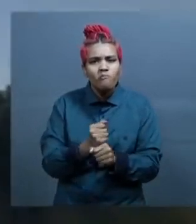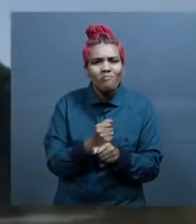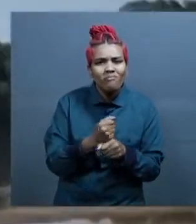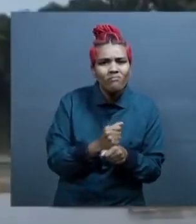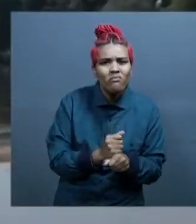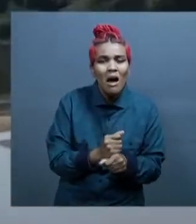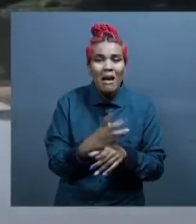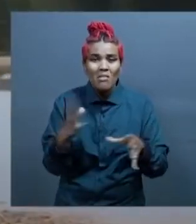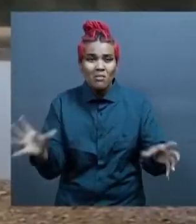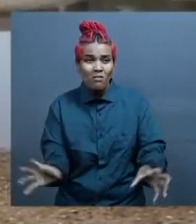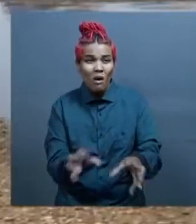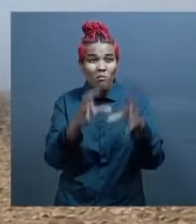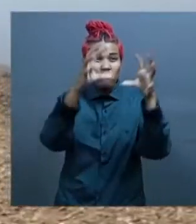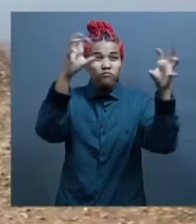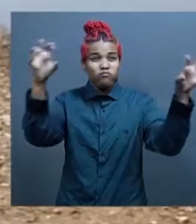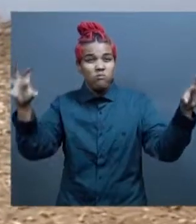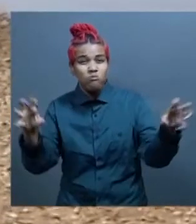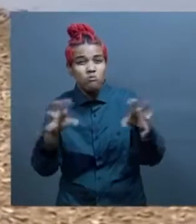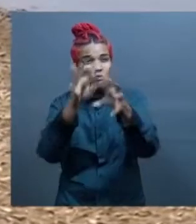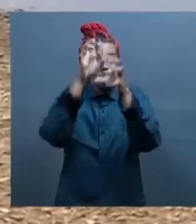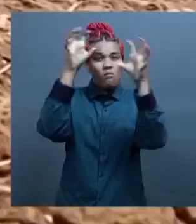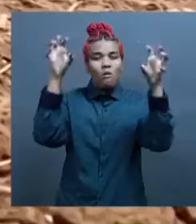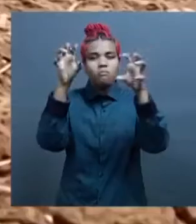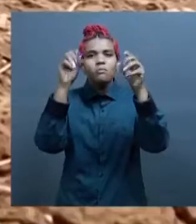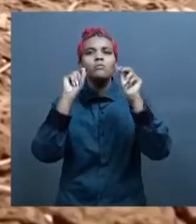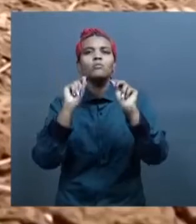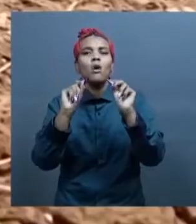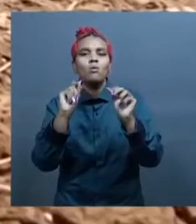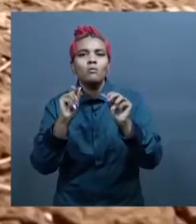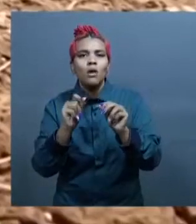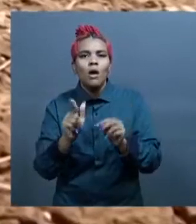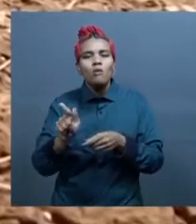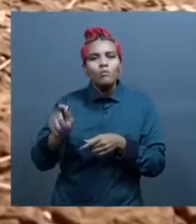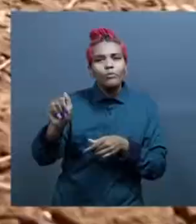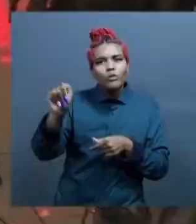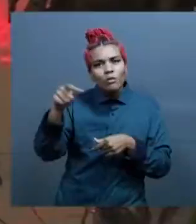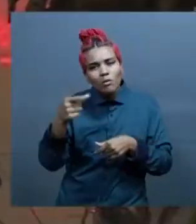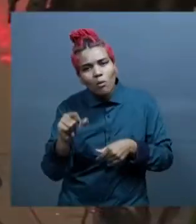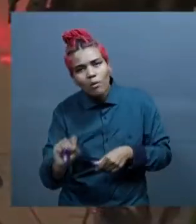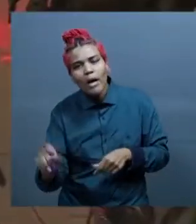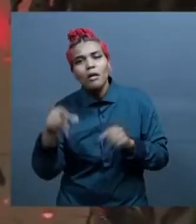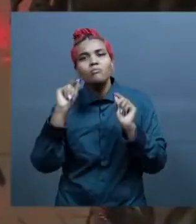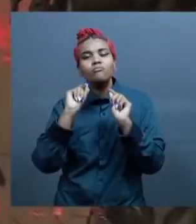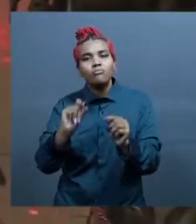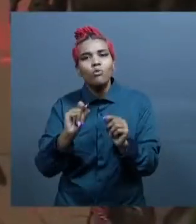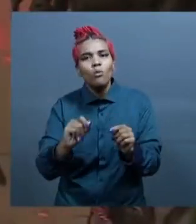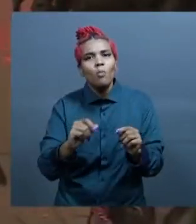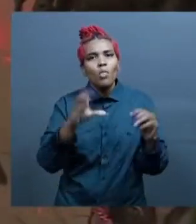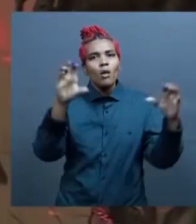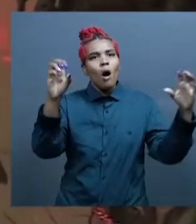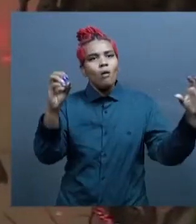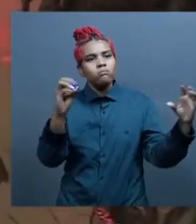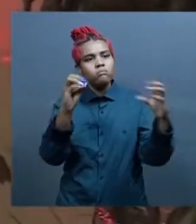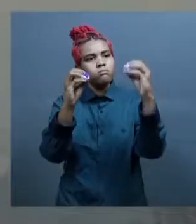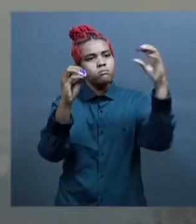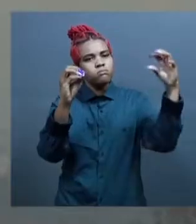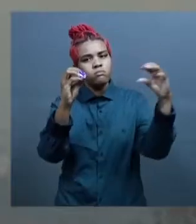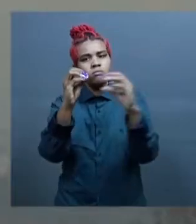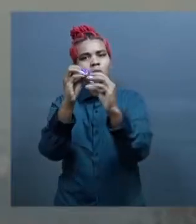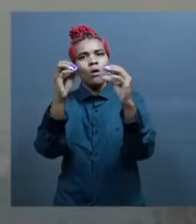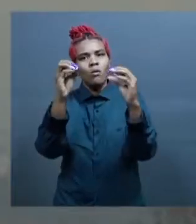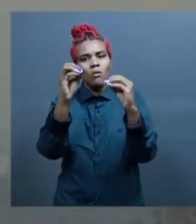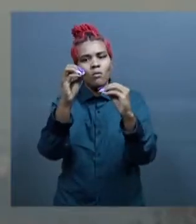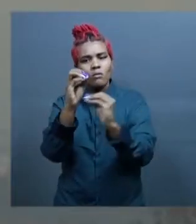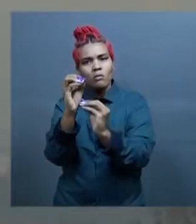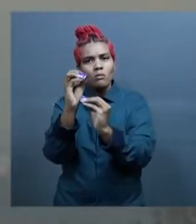co2 ao gás causador do efeito estufa bateu um novo recorde de concentração em 2018 de